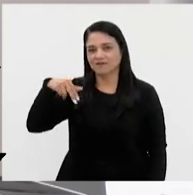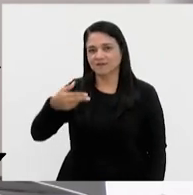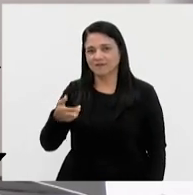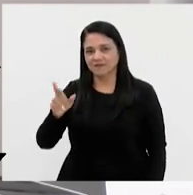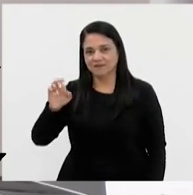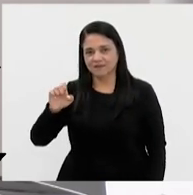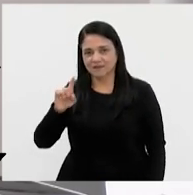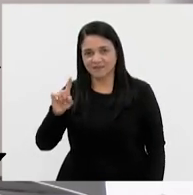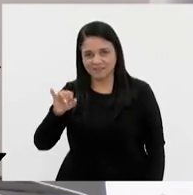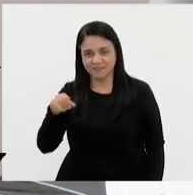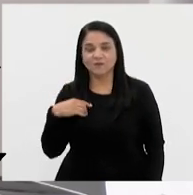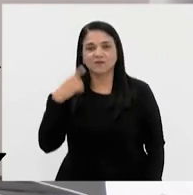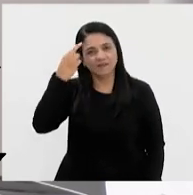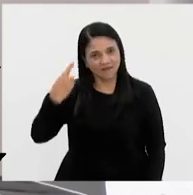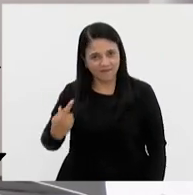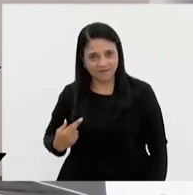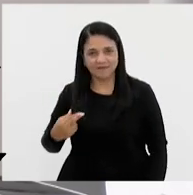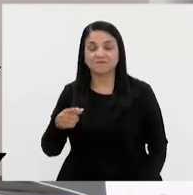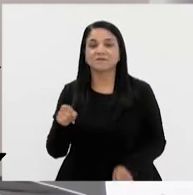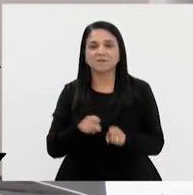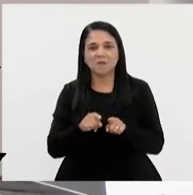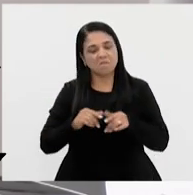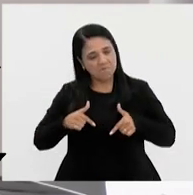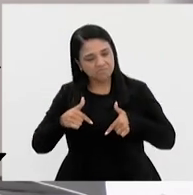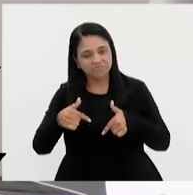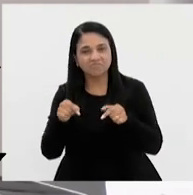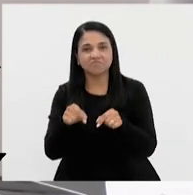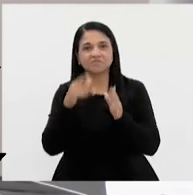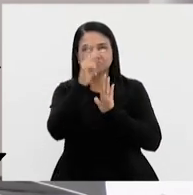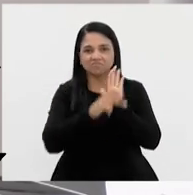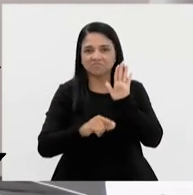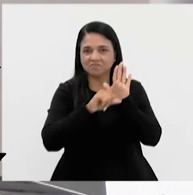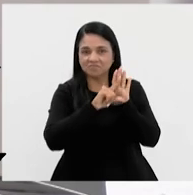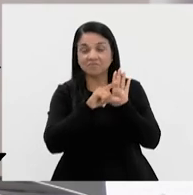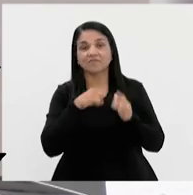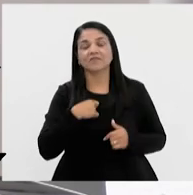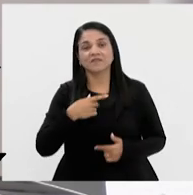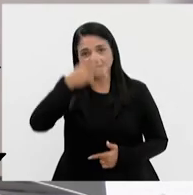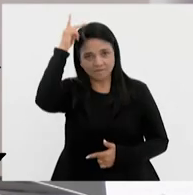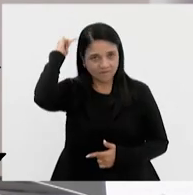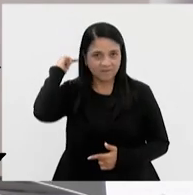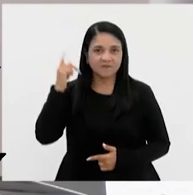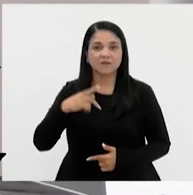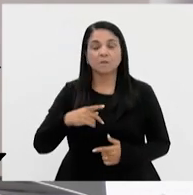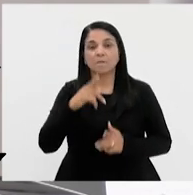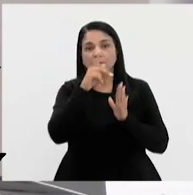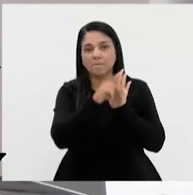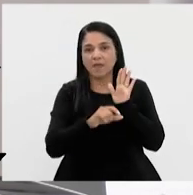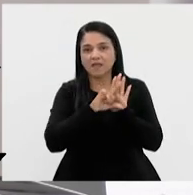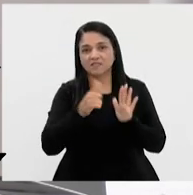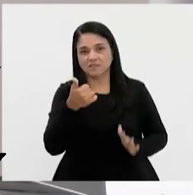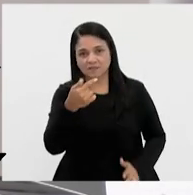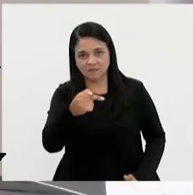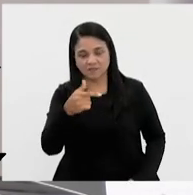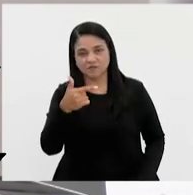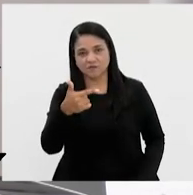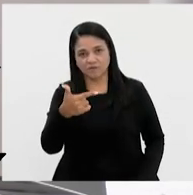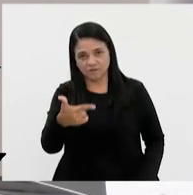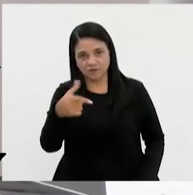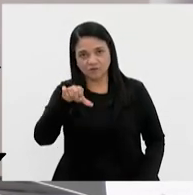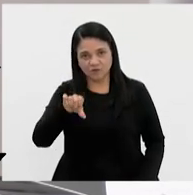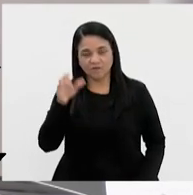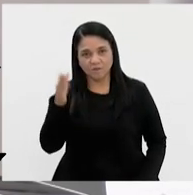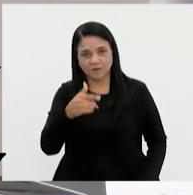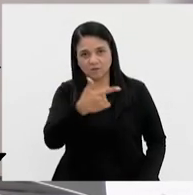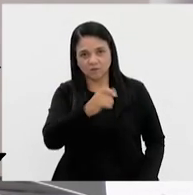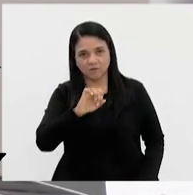pela iniciativa. Item 8 da pauta, projeto de relatoria do deputado Fred Pacheco, é o PL 1789 de 23, de autoria do deputado